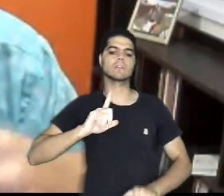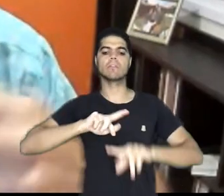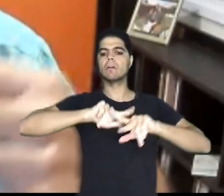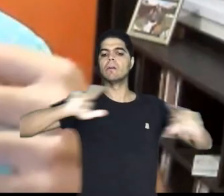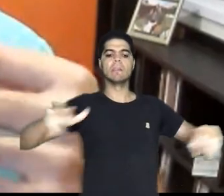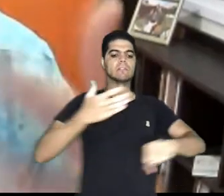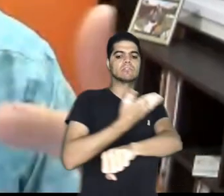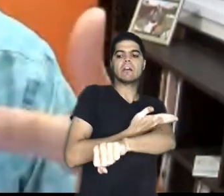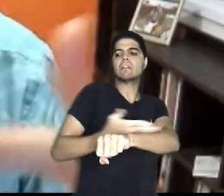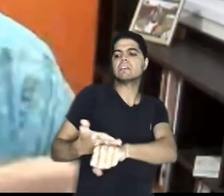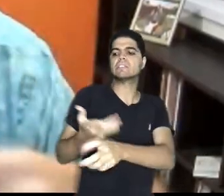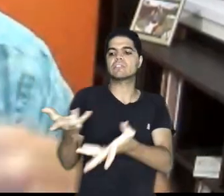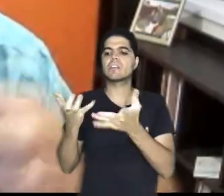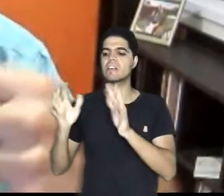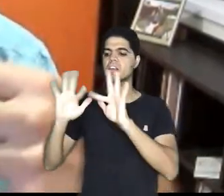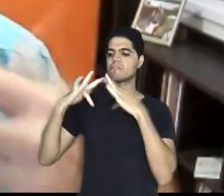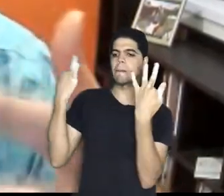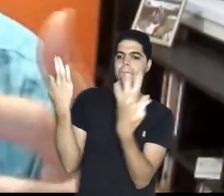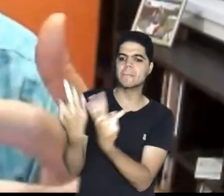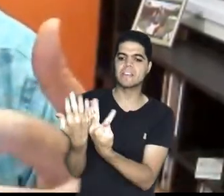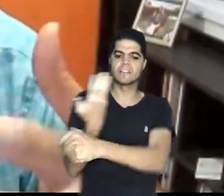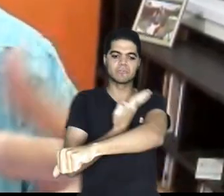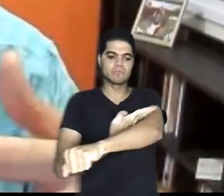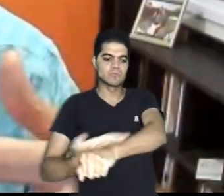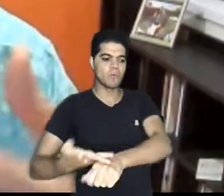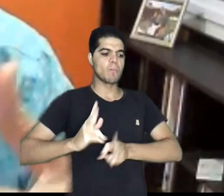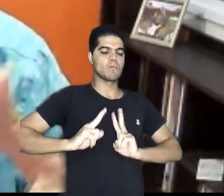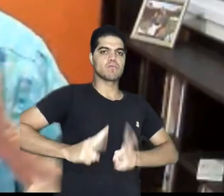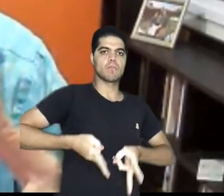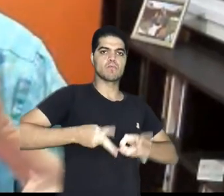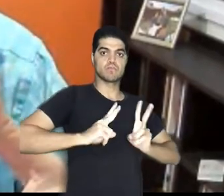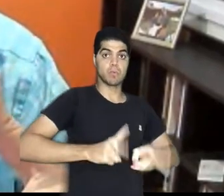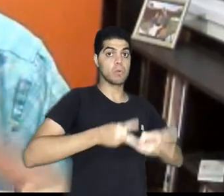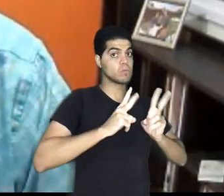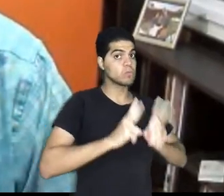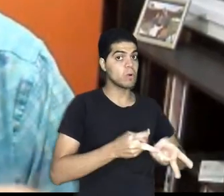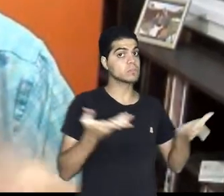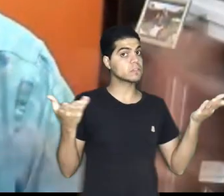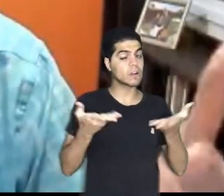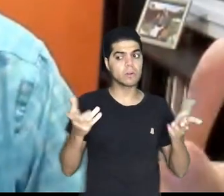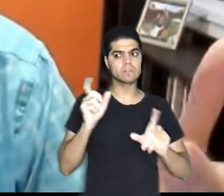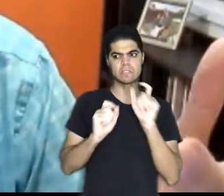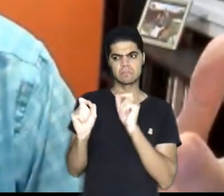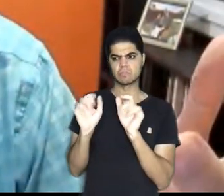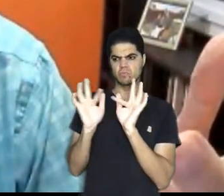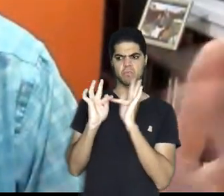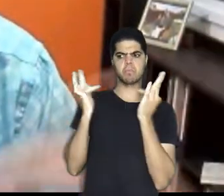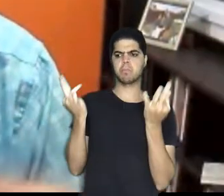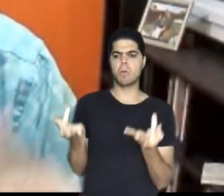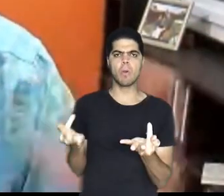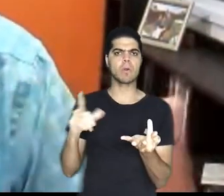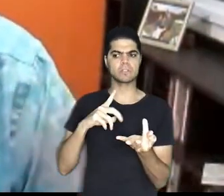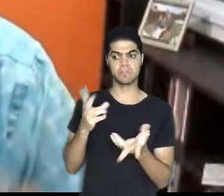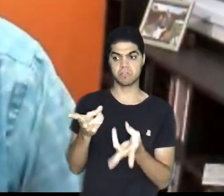tradicionalista da família, dos costumes, viu nessa versão muito convencional da